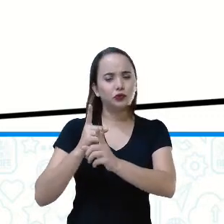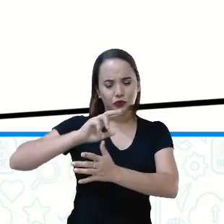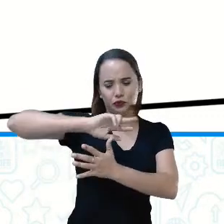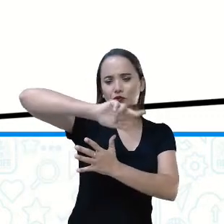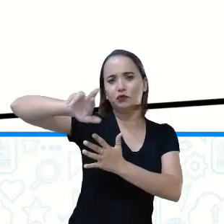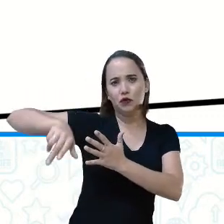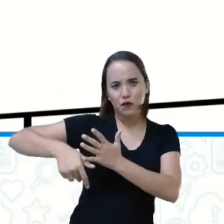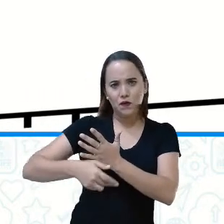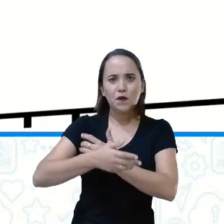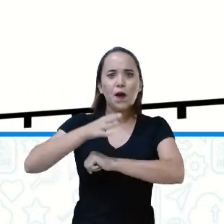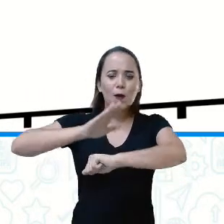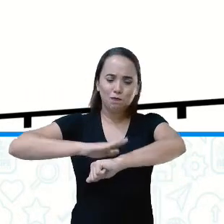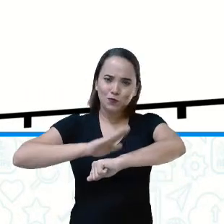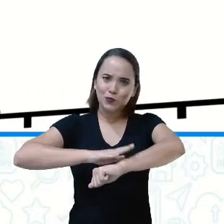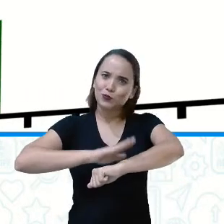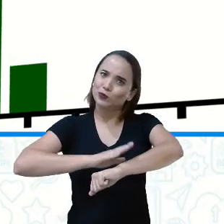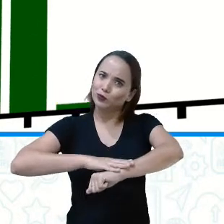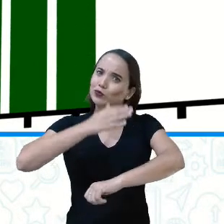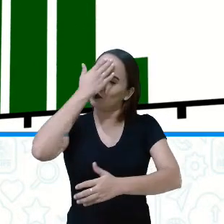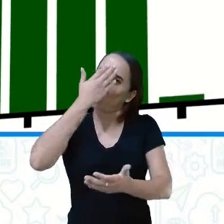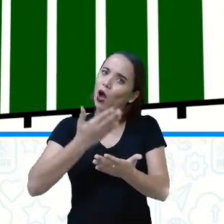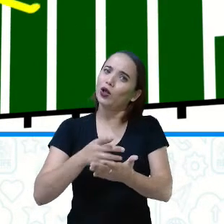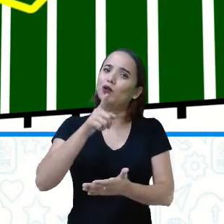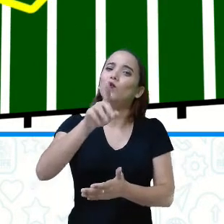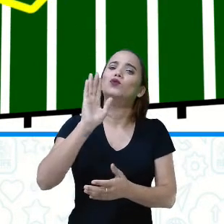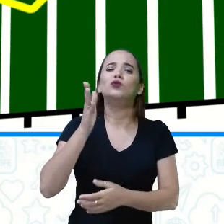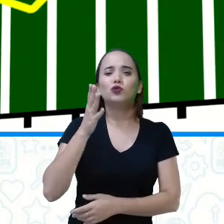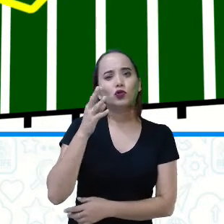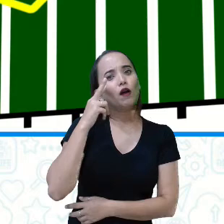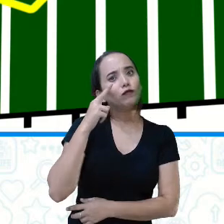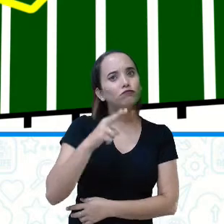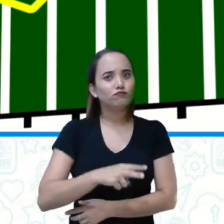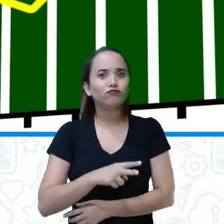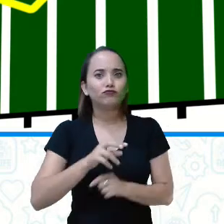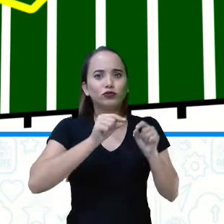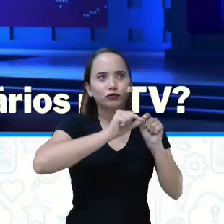diversas situações. E eu acredito que você já deve ter visto aí na sua casa